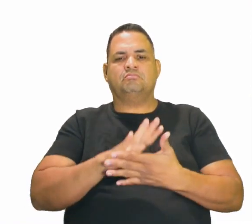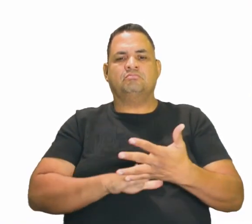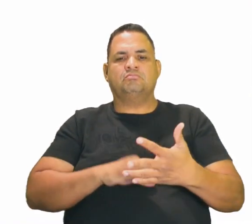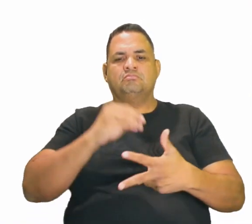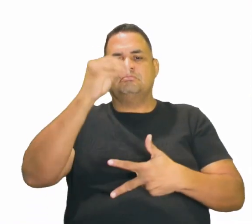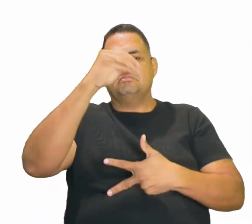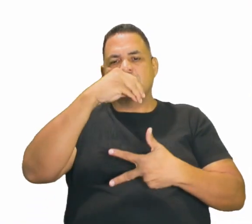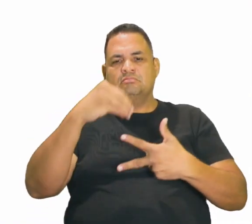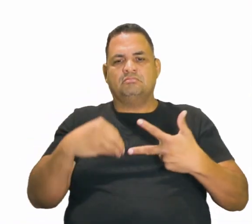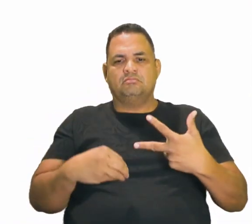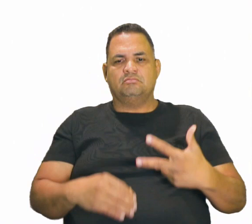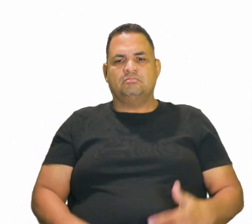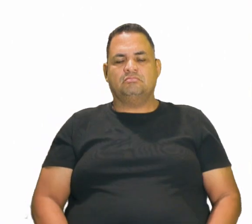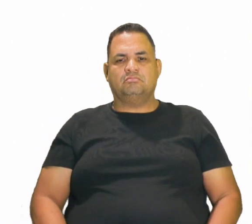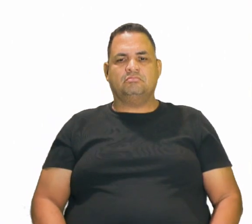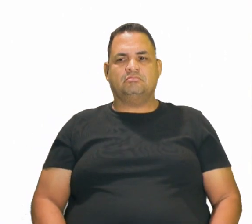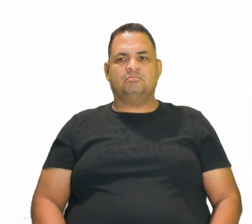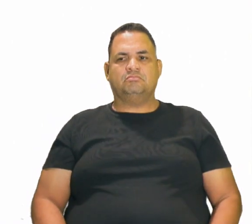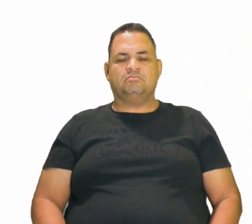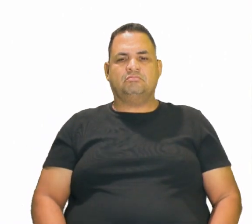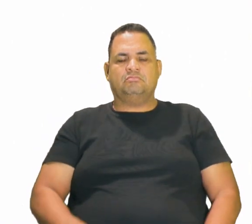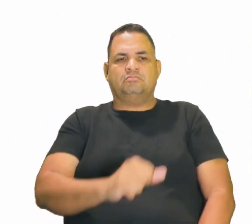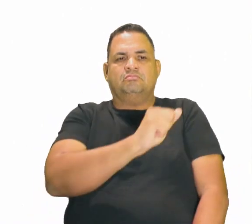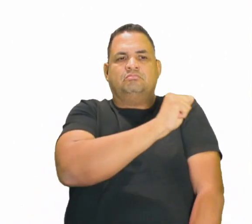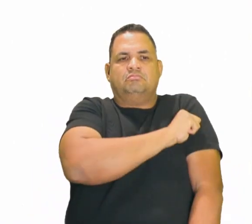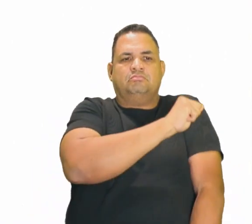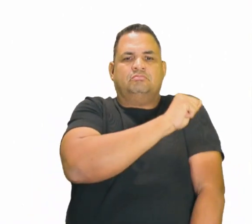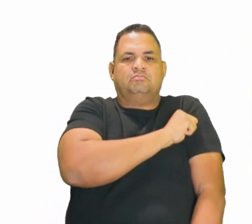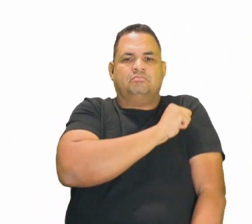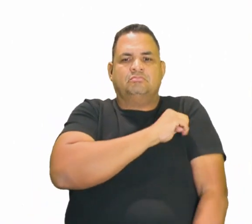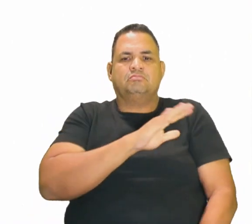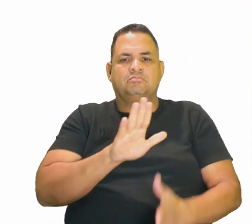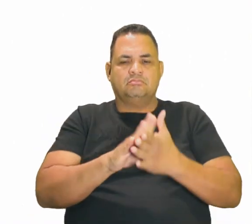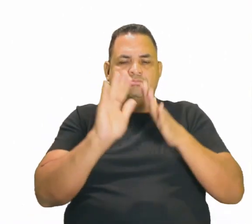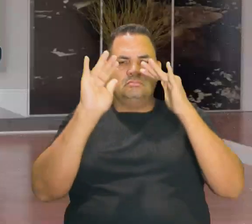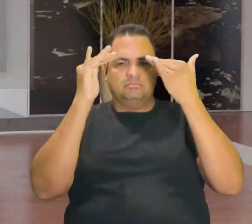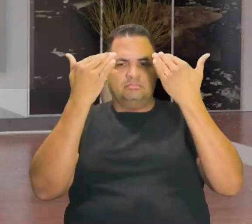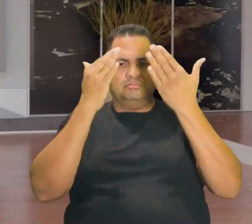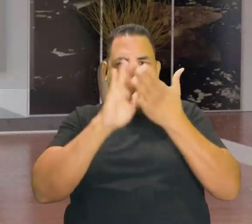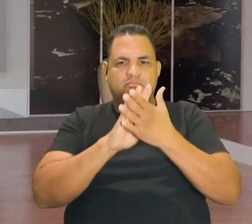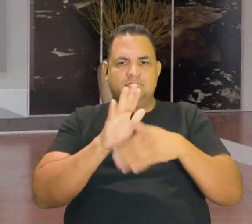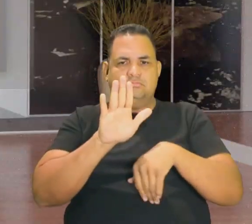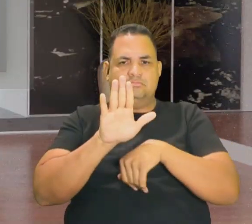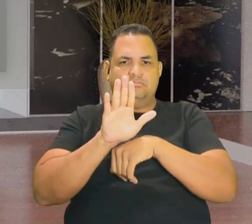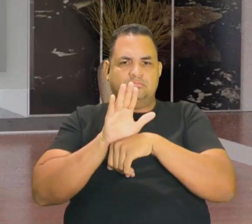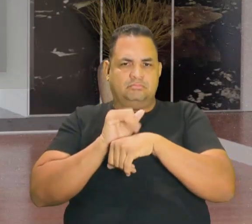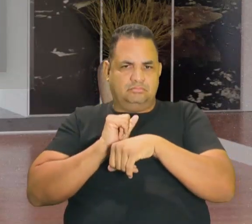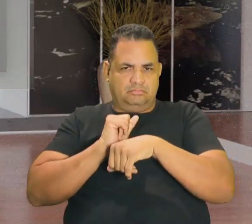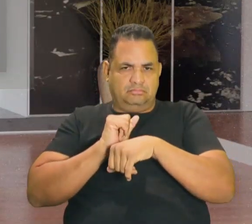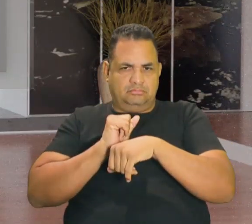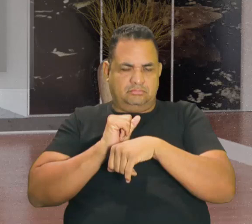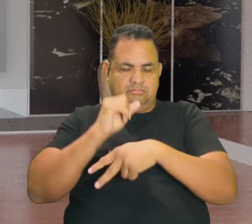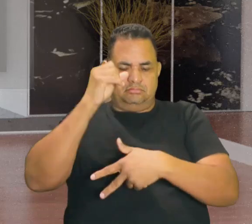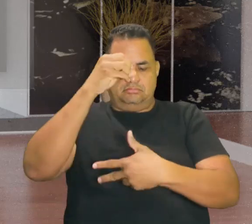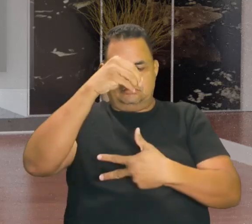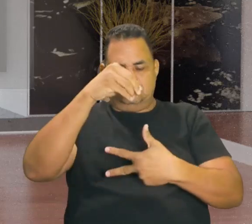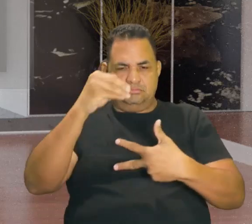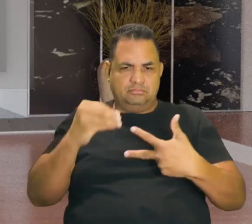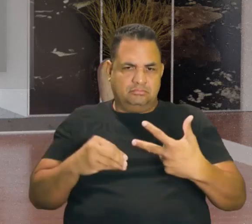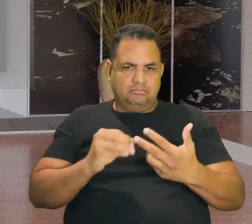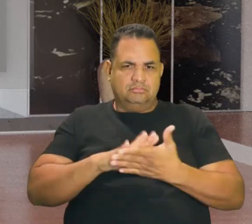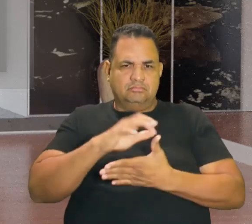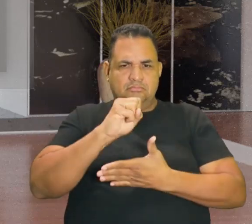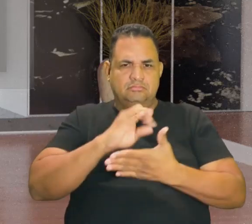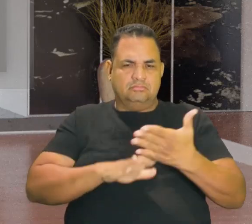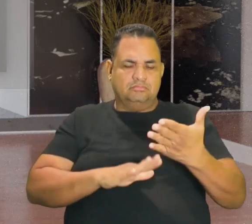Enem estudantes sempre chama atenção de vocês no momento de uma questão do Enem porque porque